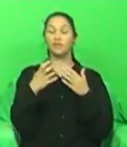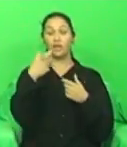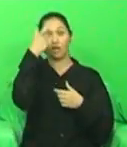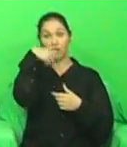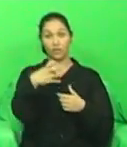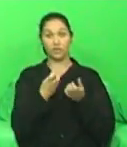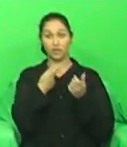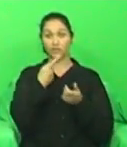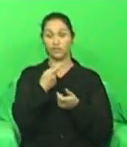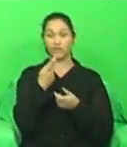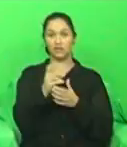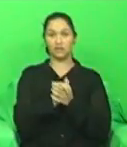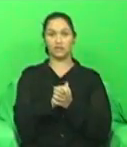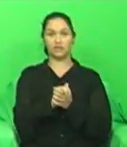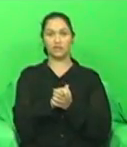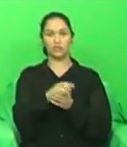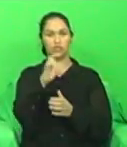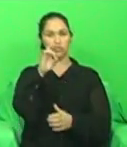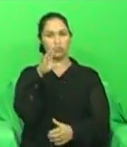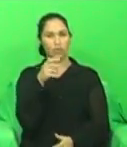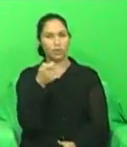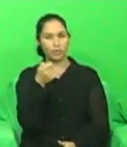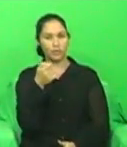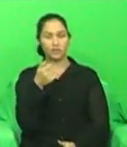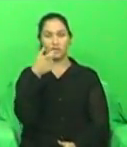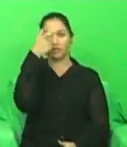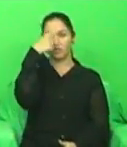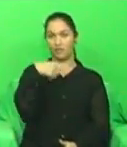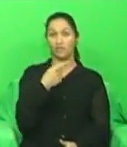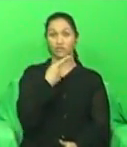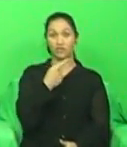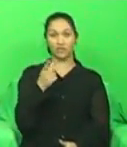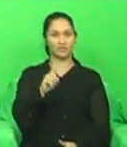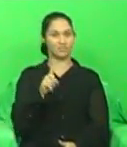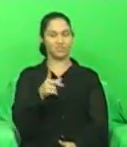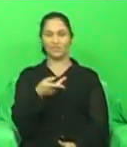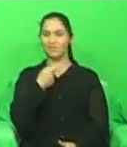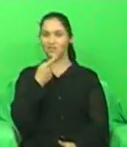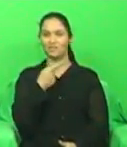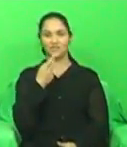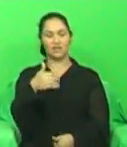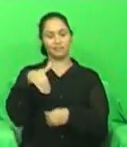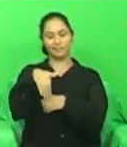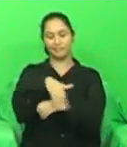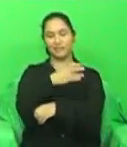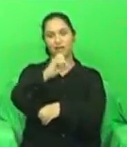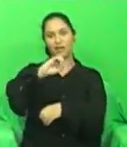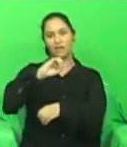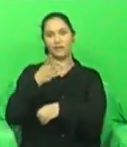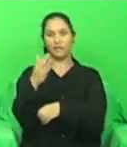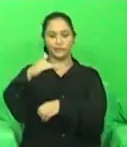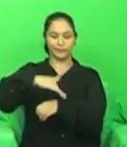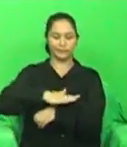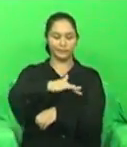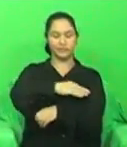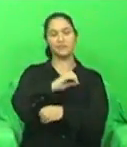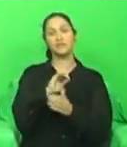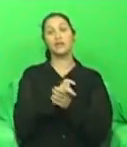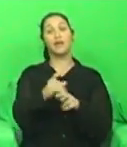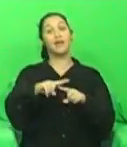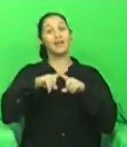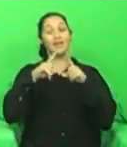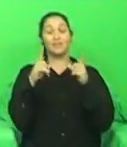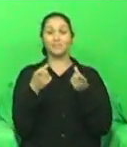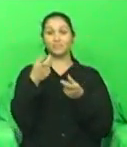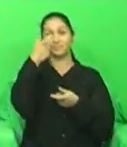eu prometi pra mim que os dois meses não ia mais falar da estrada não ia falar de jurar que não ia mais falar de avião é mais